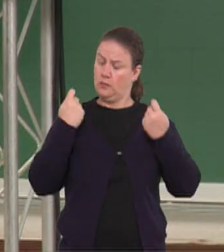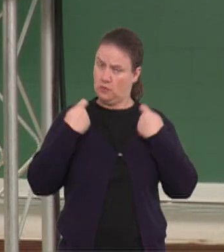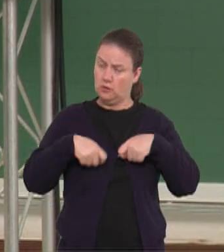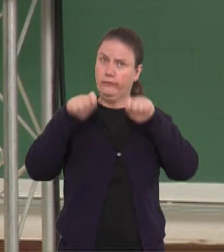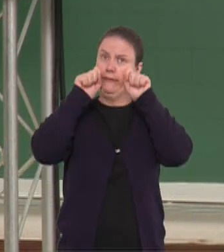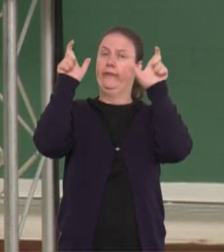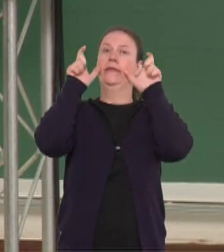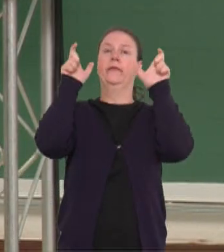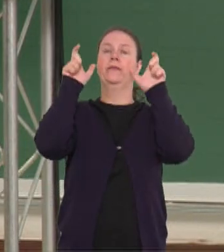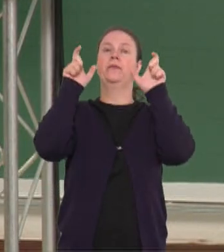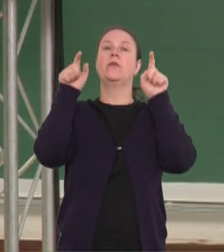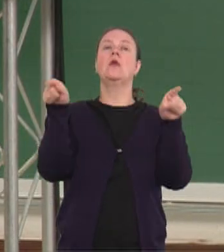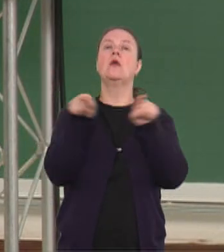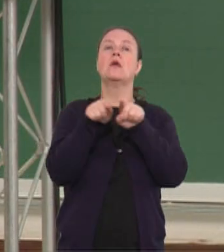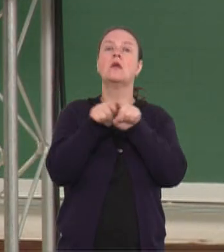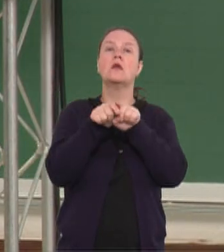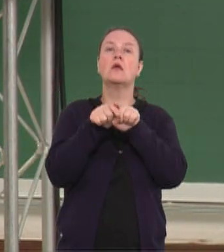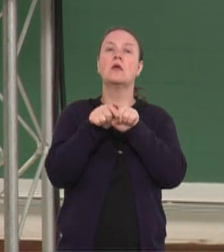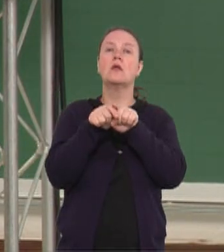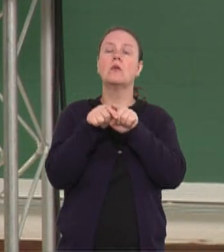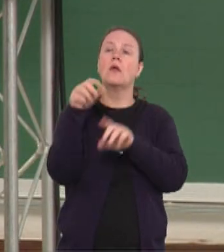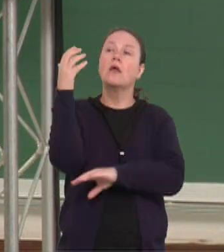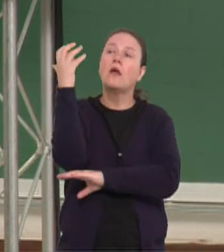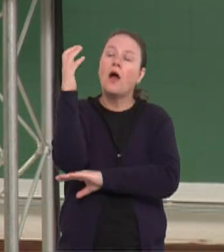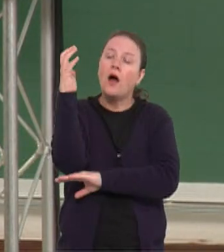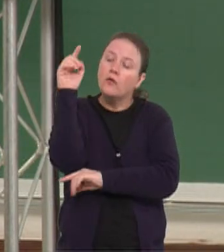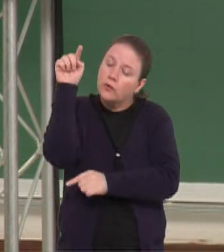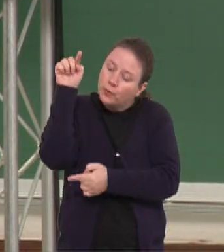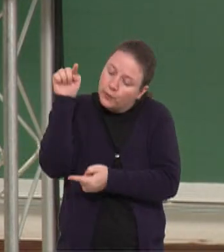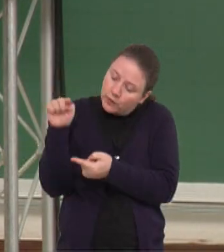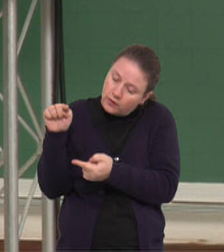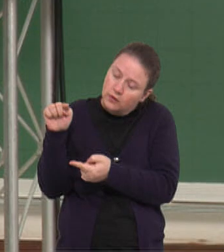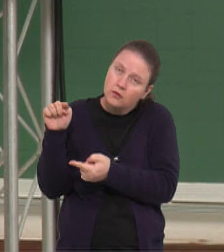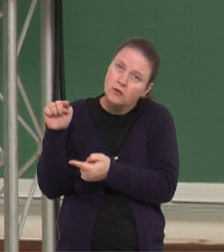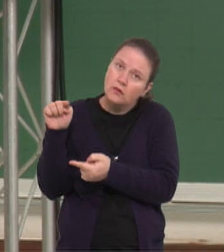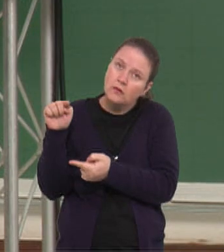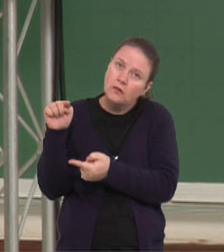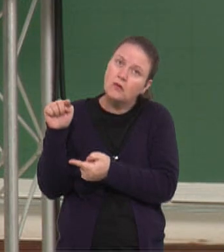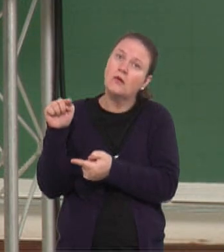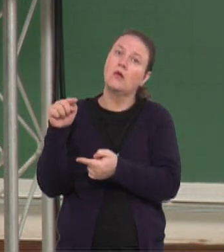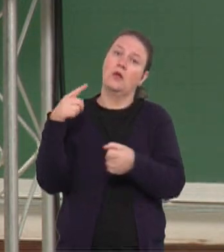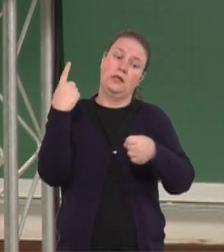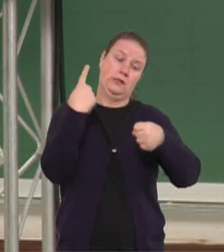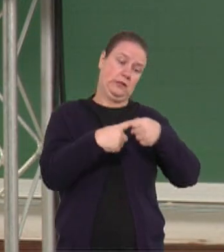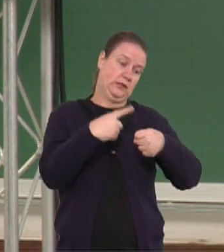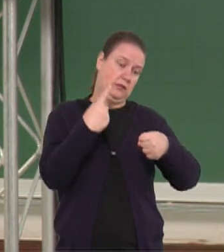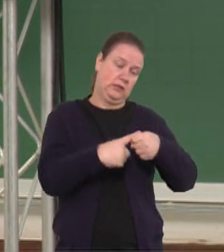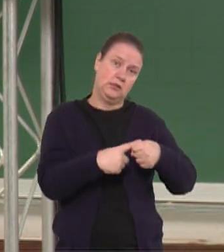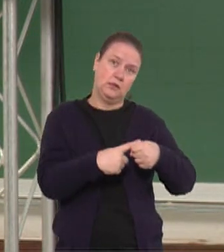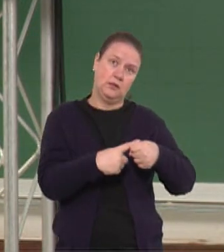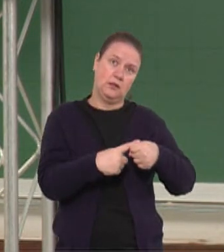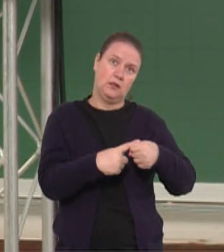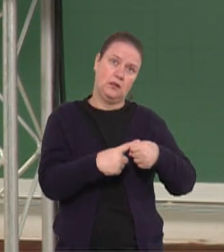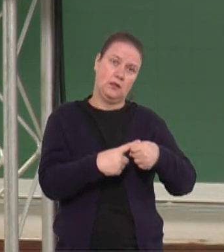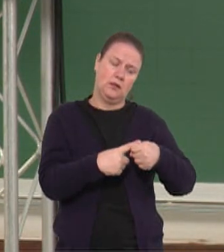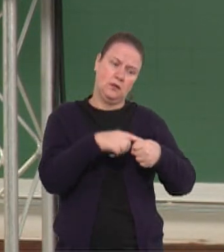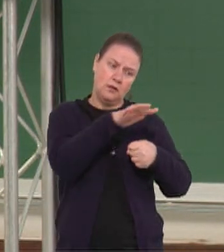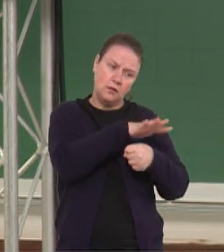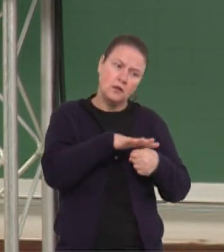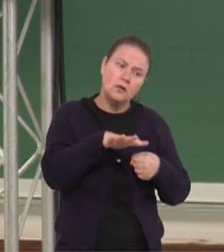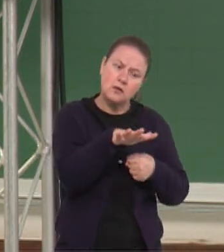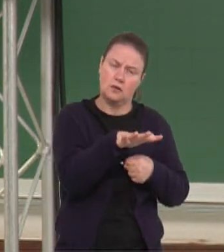E árvores recém-plantadas. Agora, quando cidade é cidade, jardim é